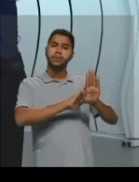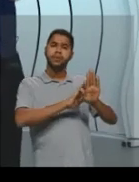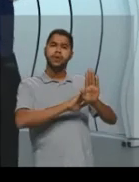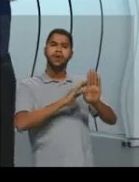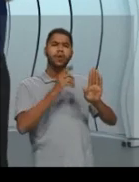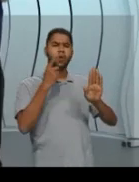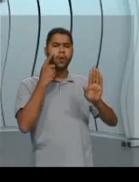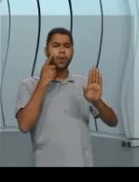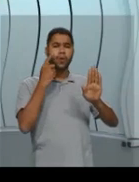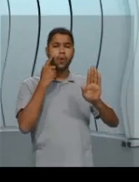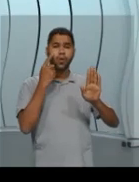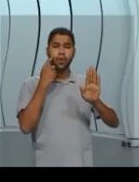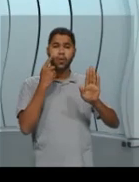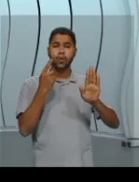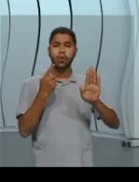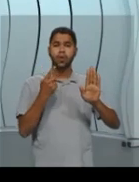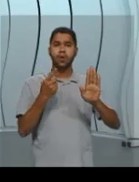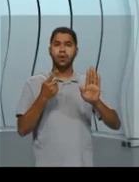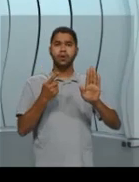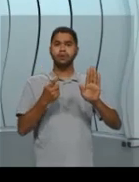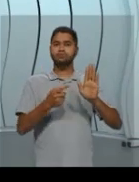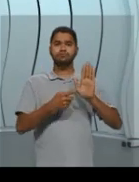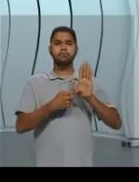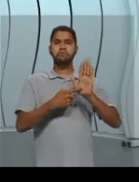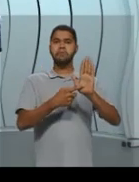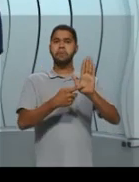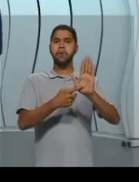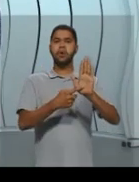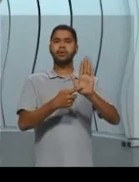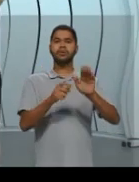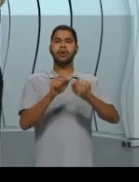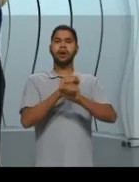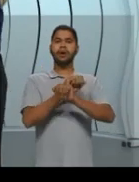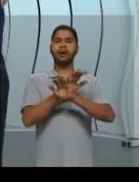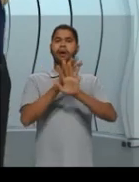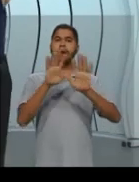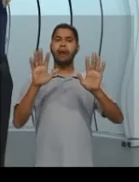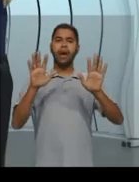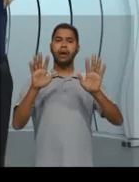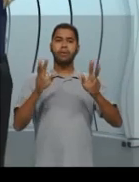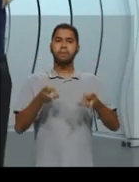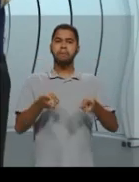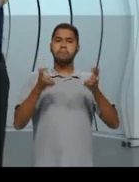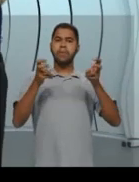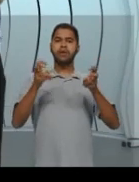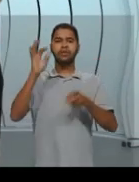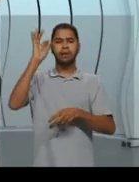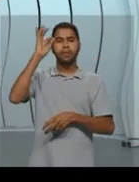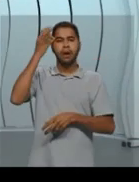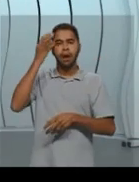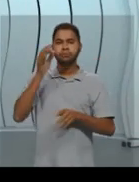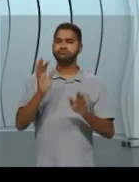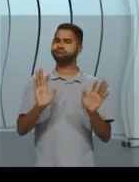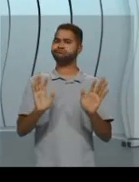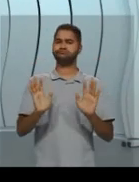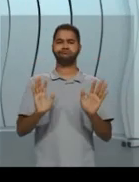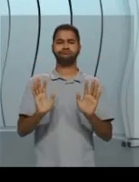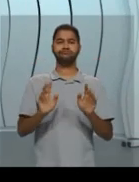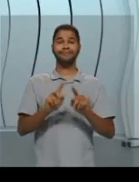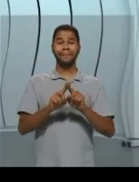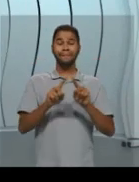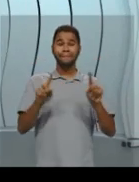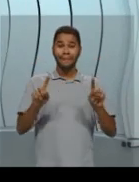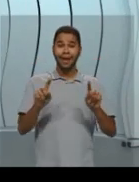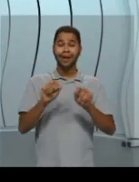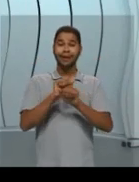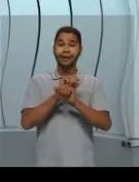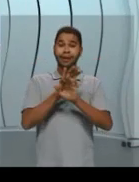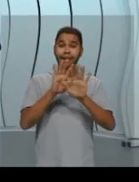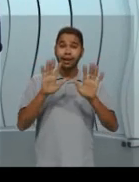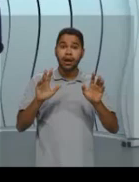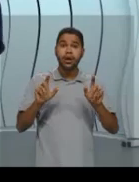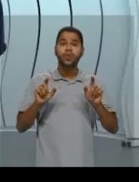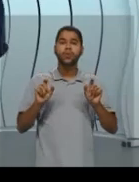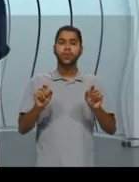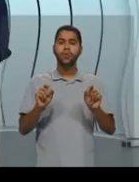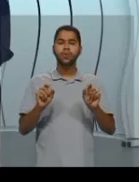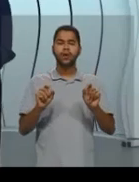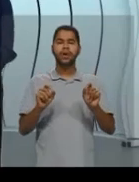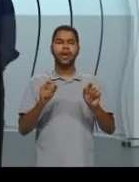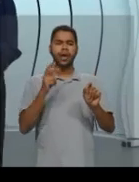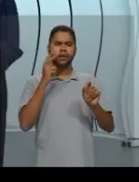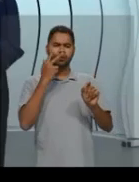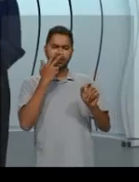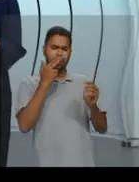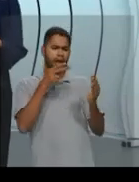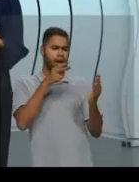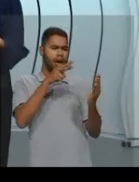só, ela não é expresso de forma clara e direta. No entanto, que fica claro de se